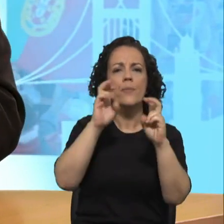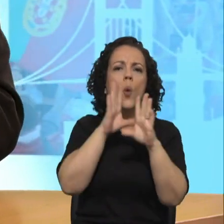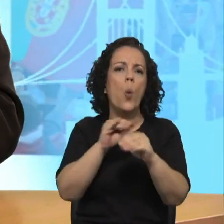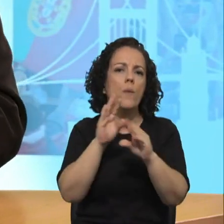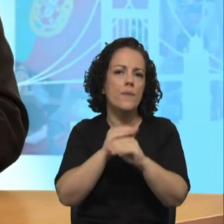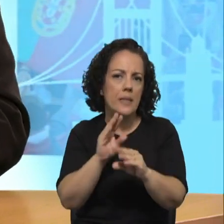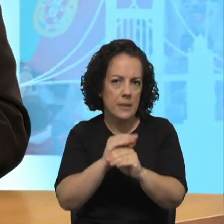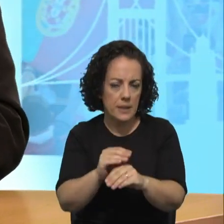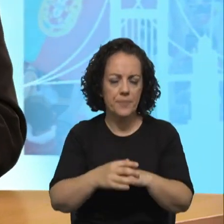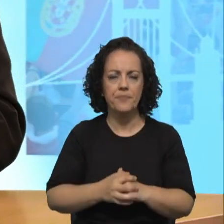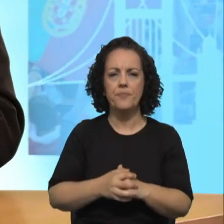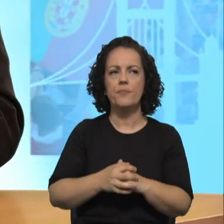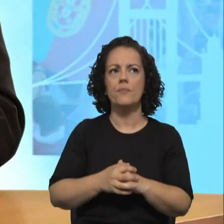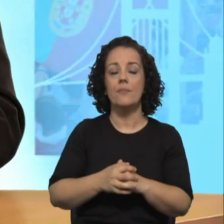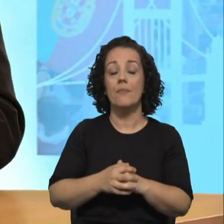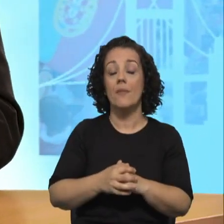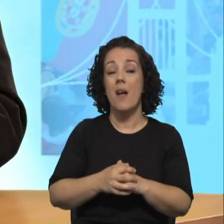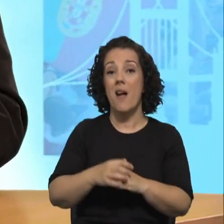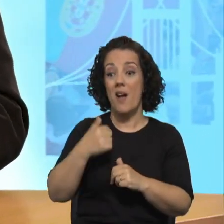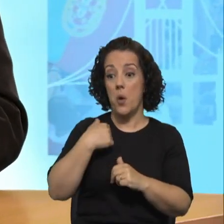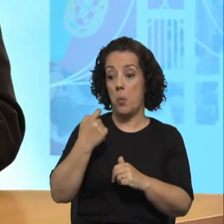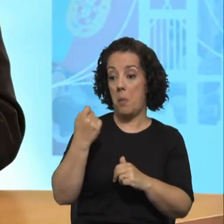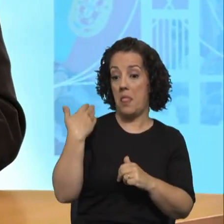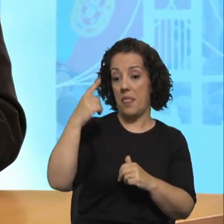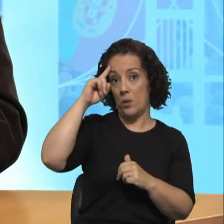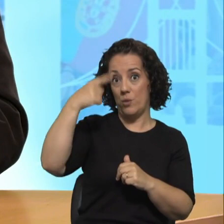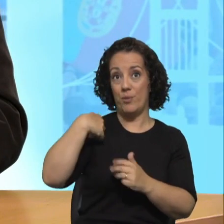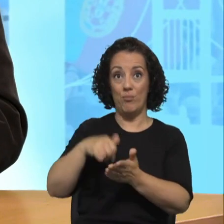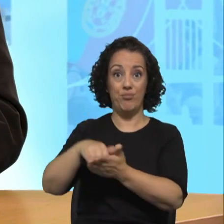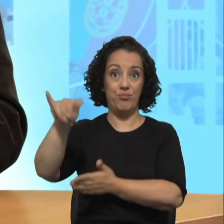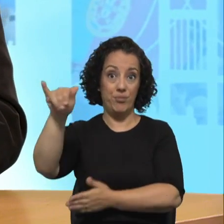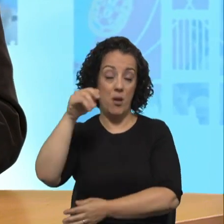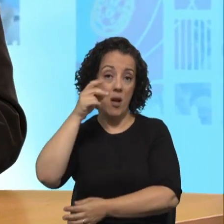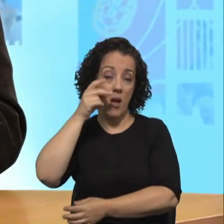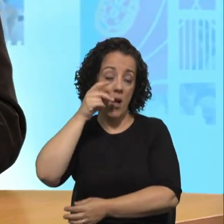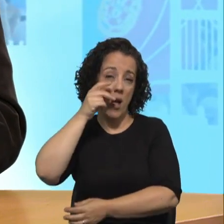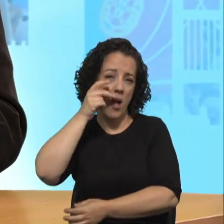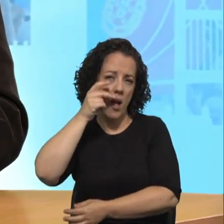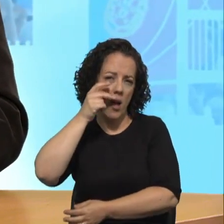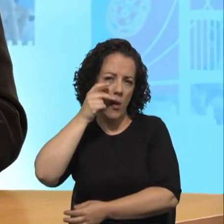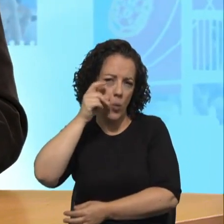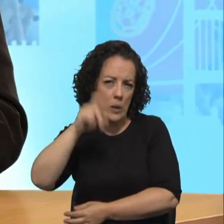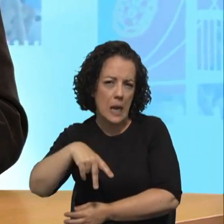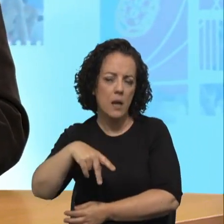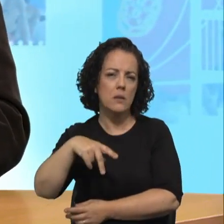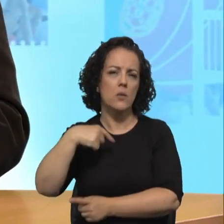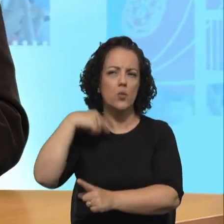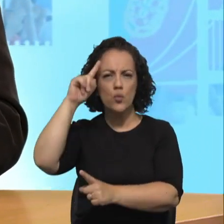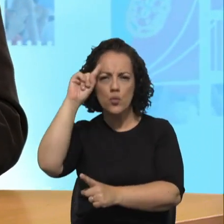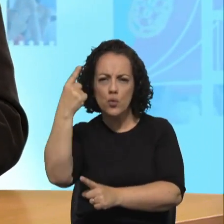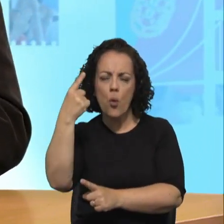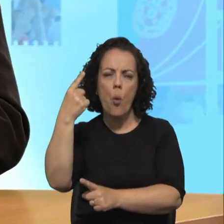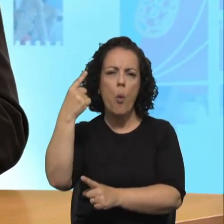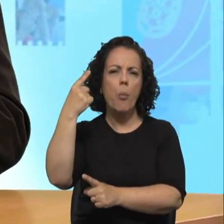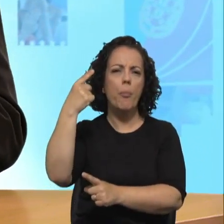que soube, agora na minha recente viagem à Ucrânia, de algumas diligências de